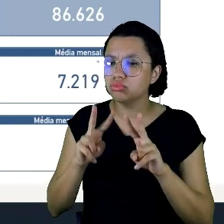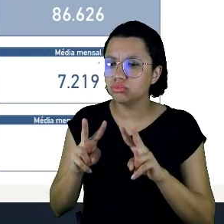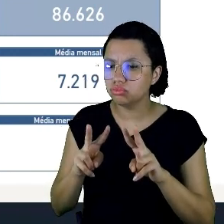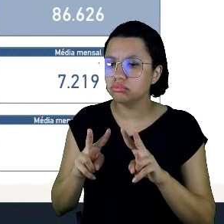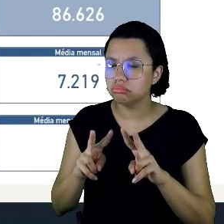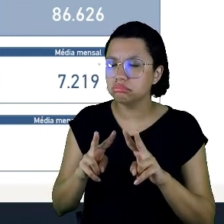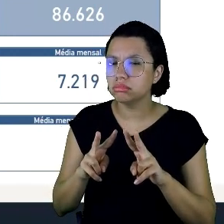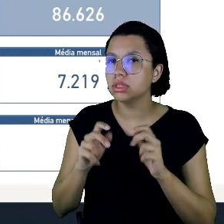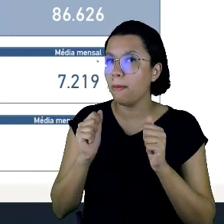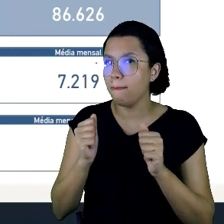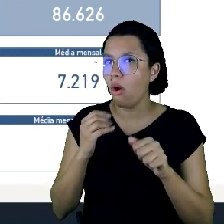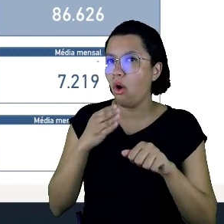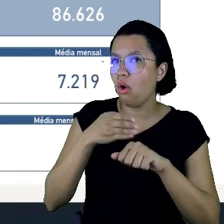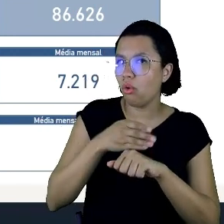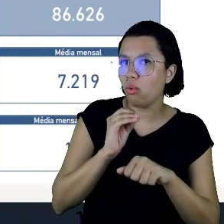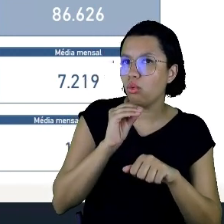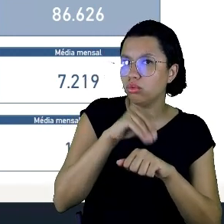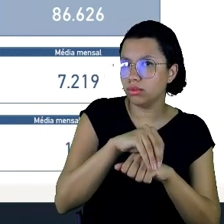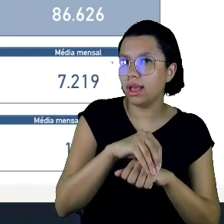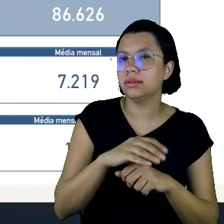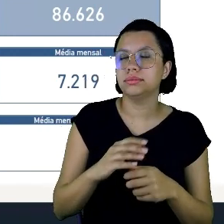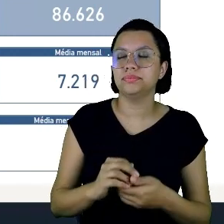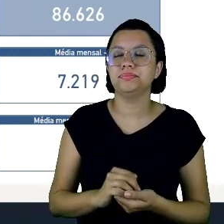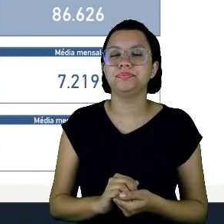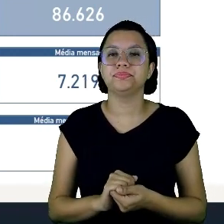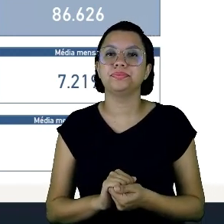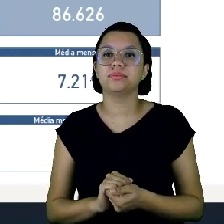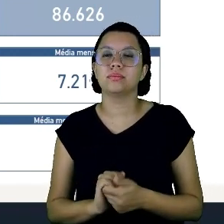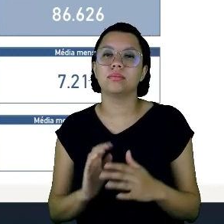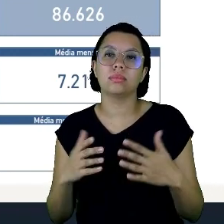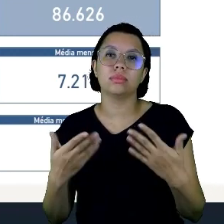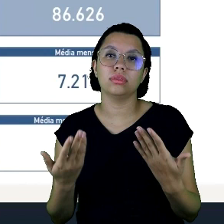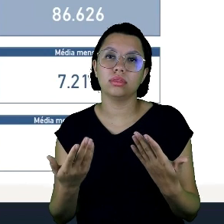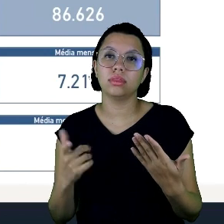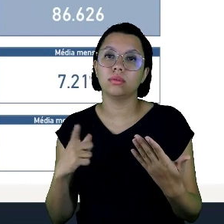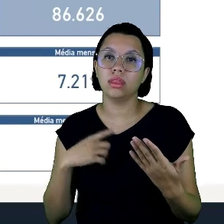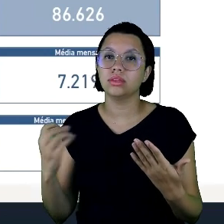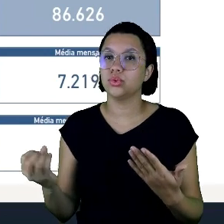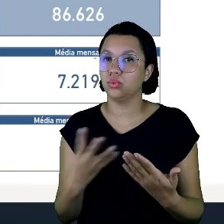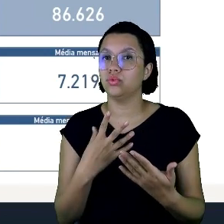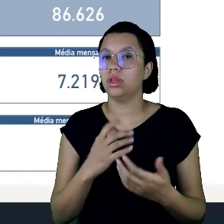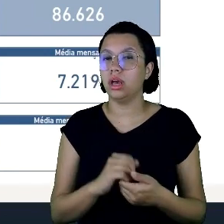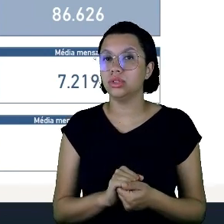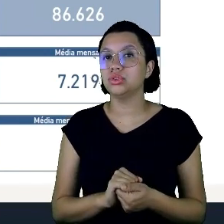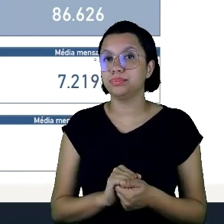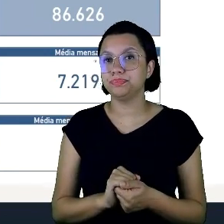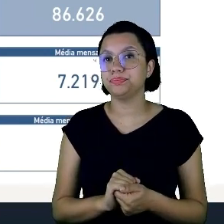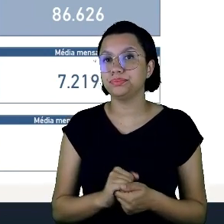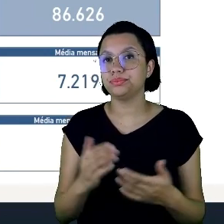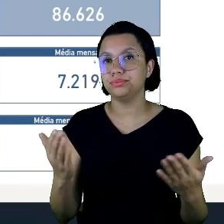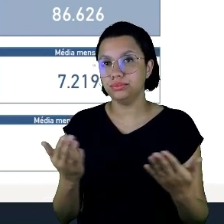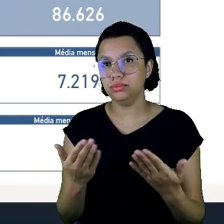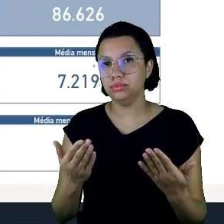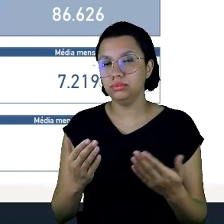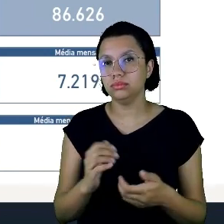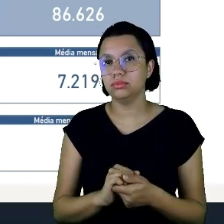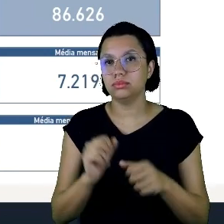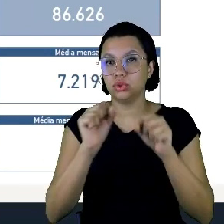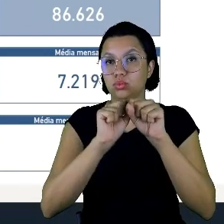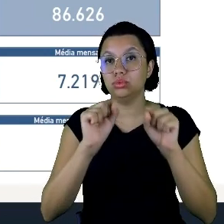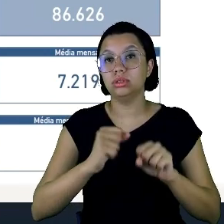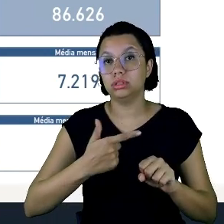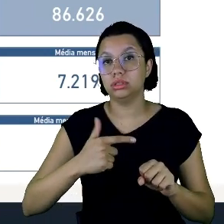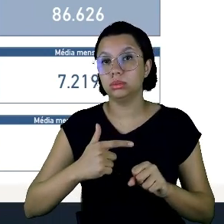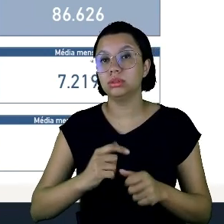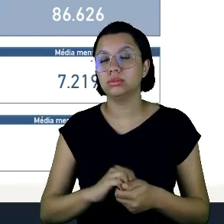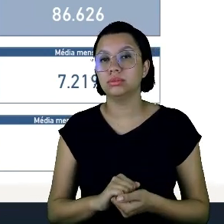submete e avalia a possibilidade de inserir. Então, tem essa inovação